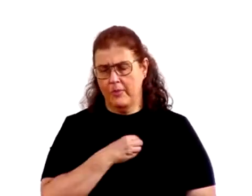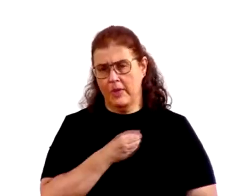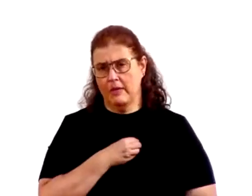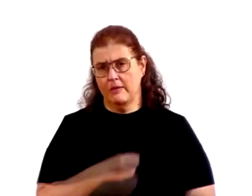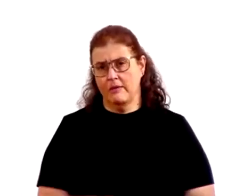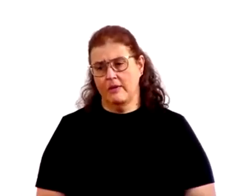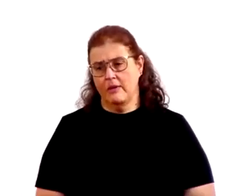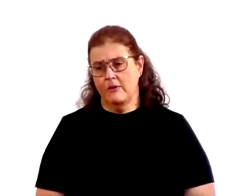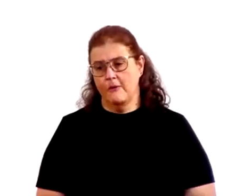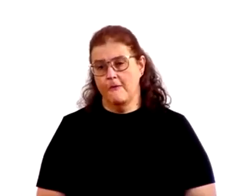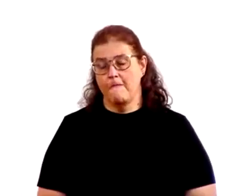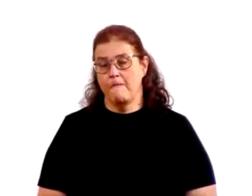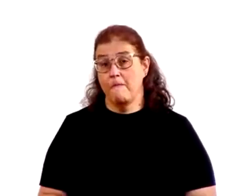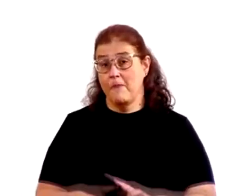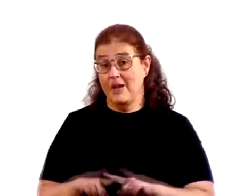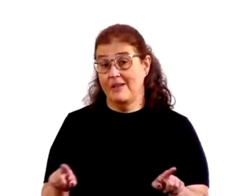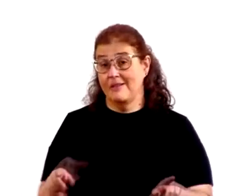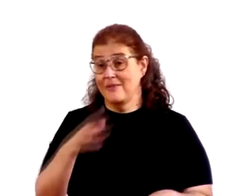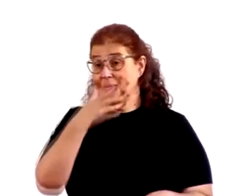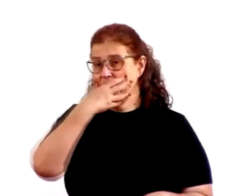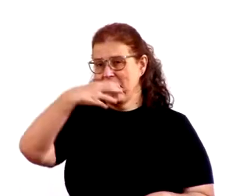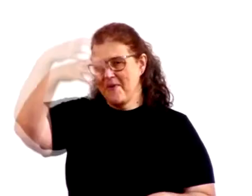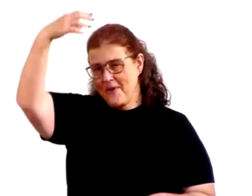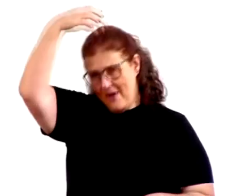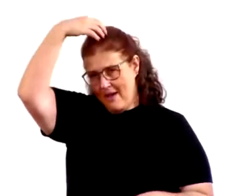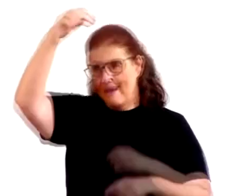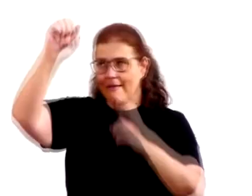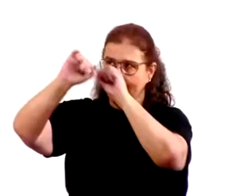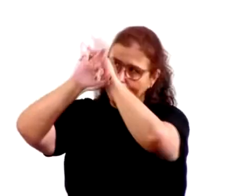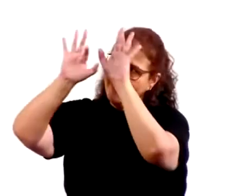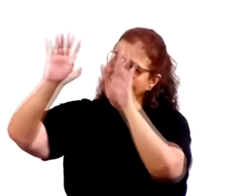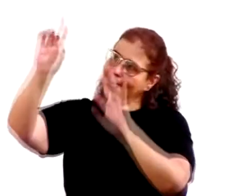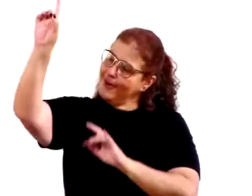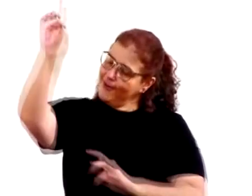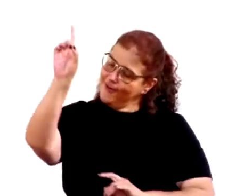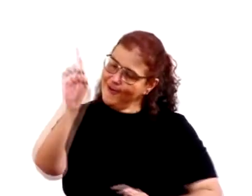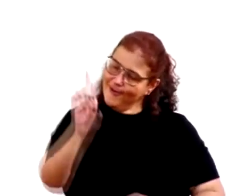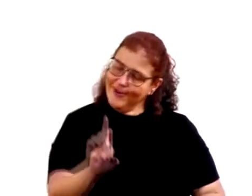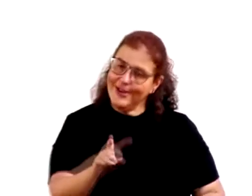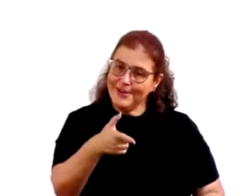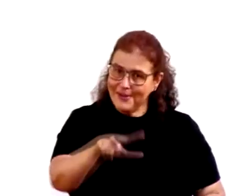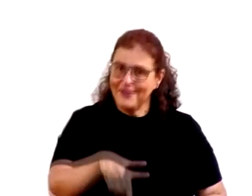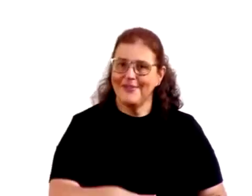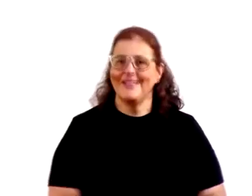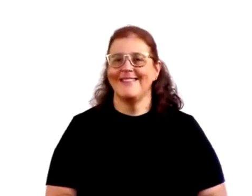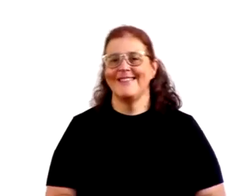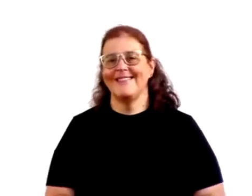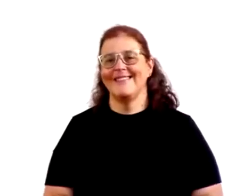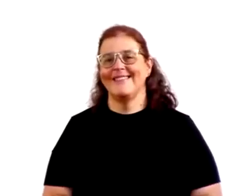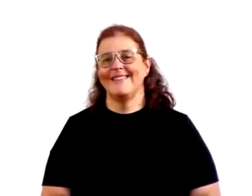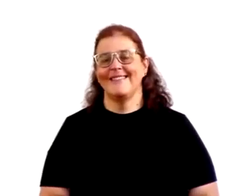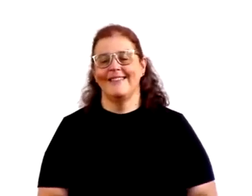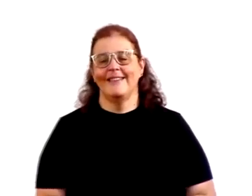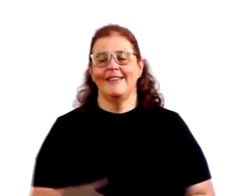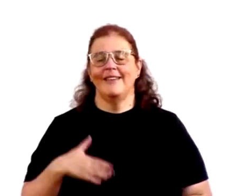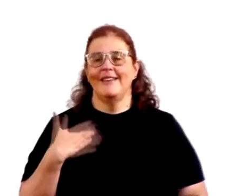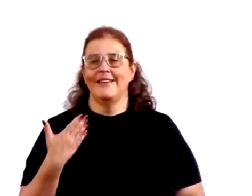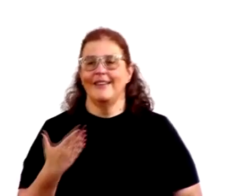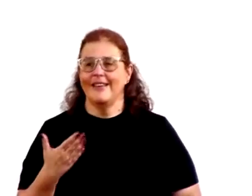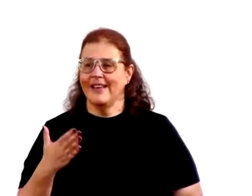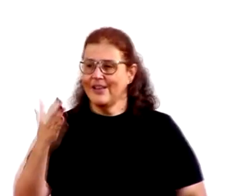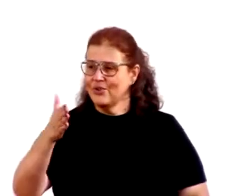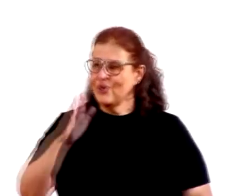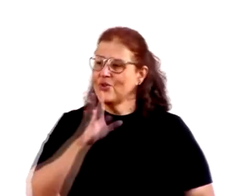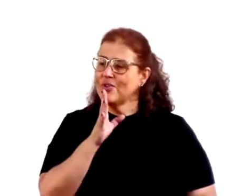Mas o rei está voltando. E a nós, aqueles que creem em Deus, que sabem a dimensão da